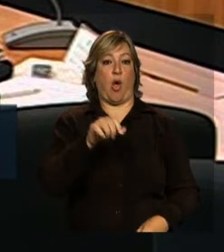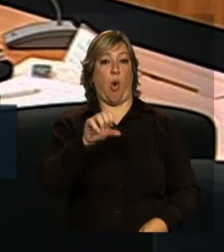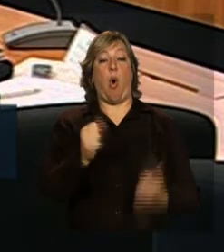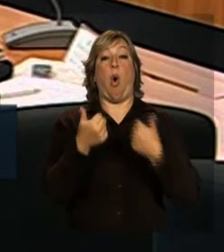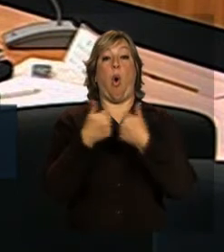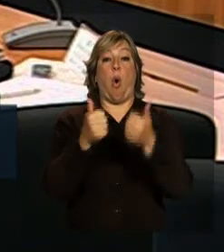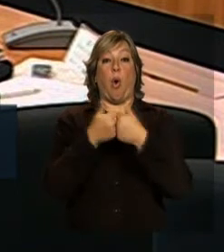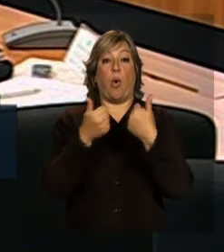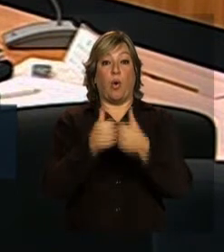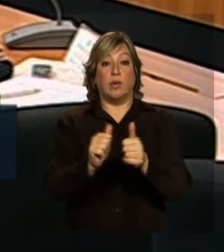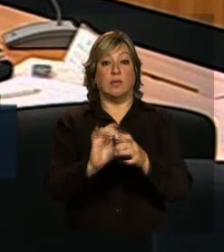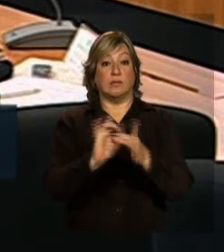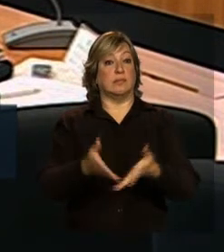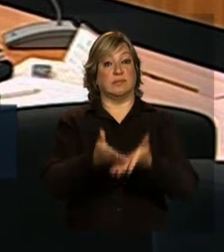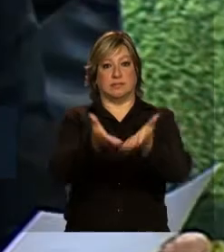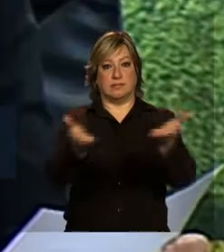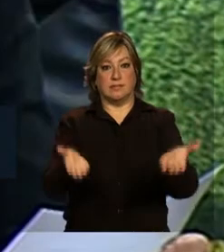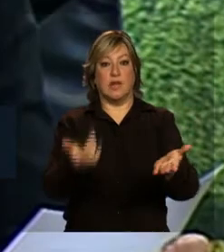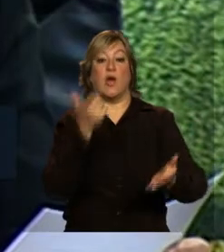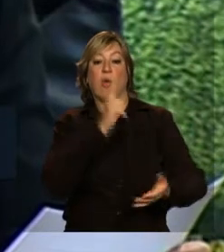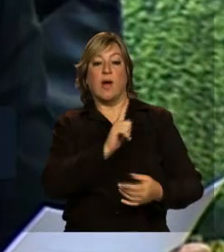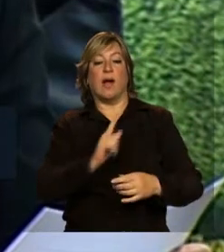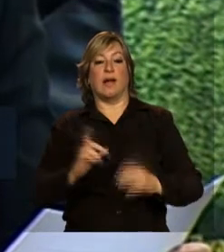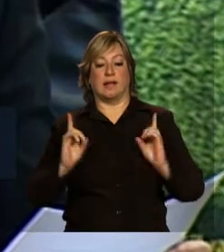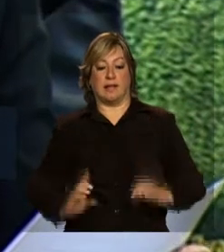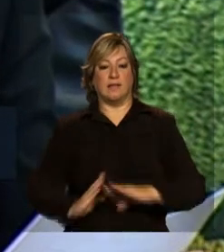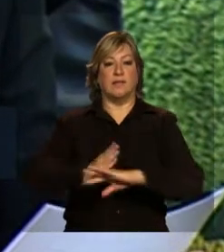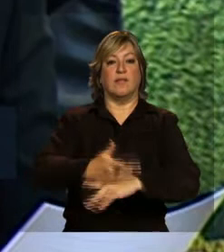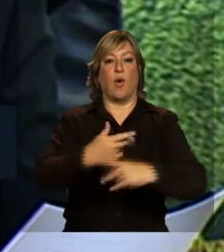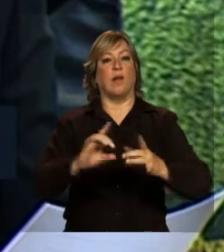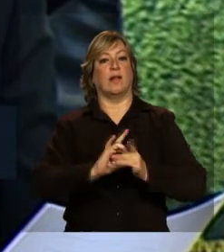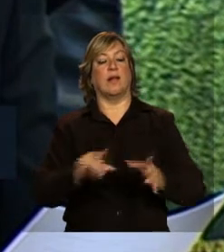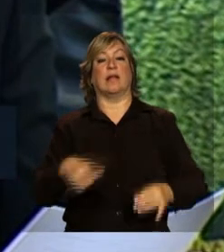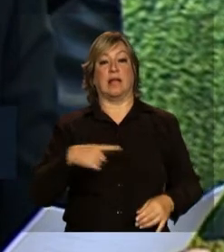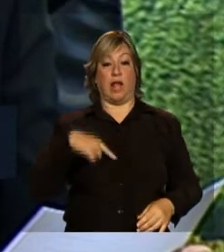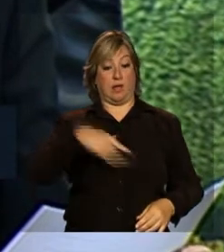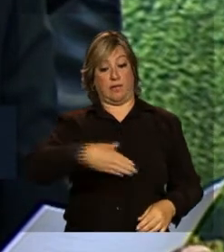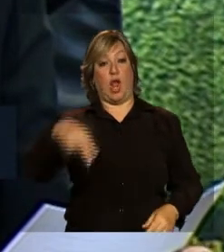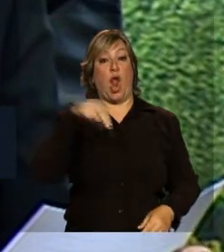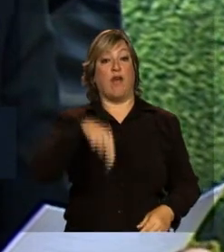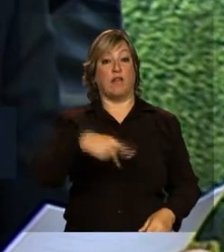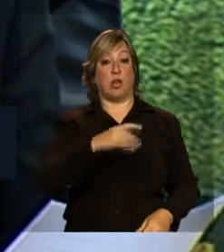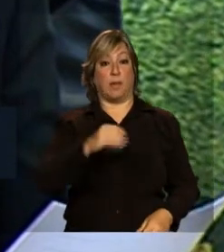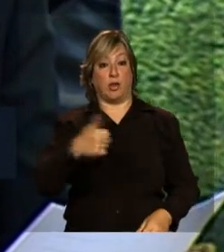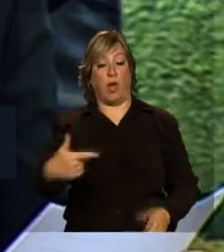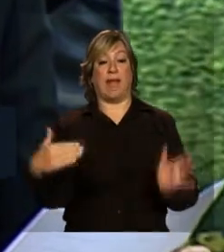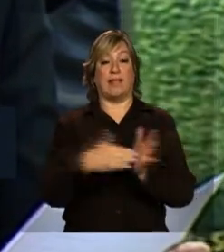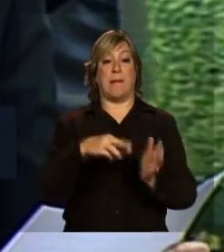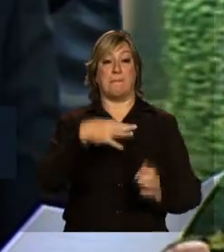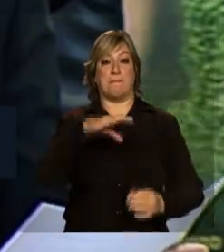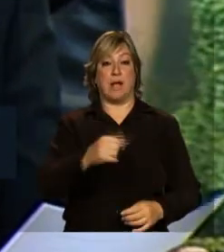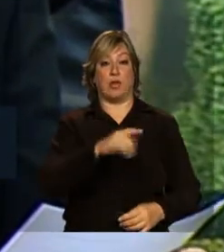678 ônibus acessíveis, que serão entregues entre novembro de 2012 e março de